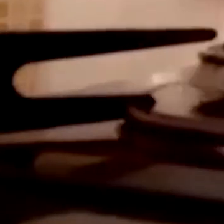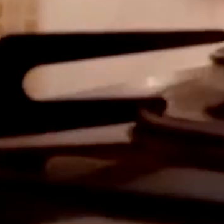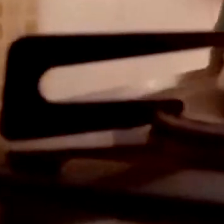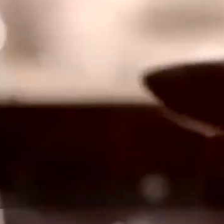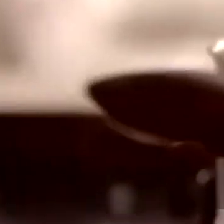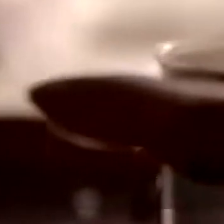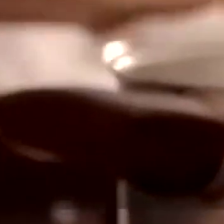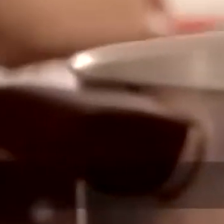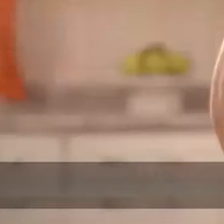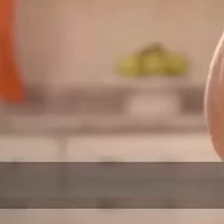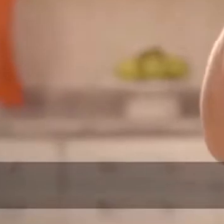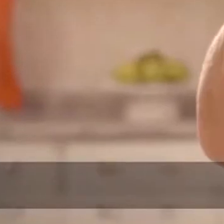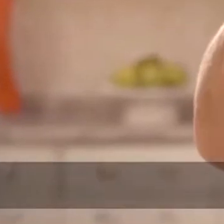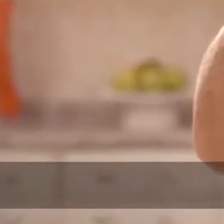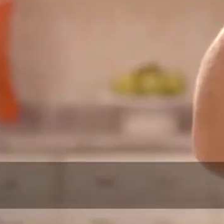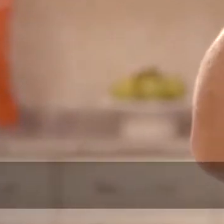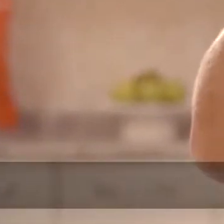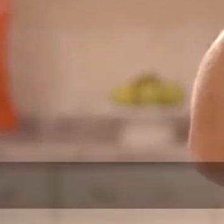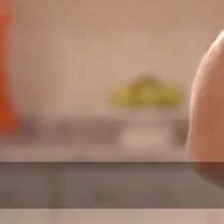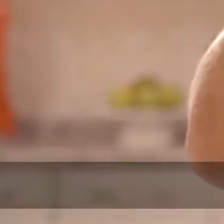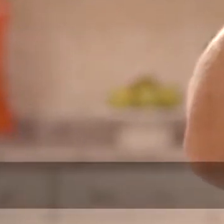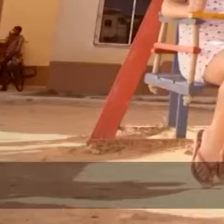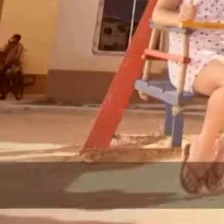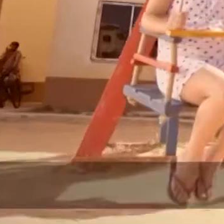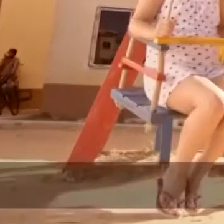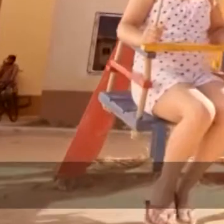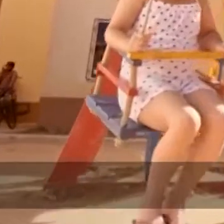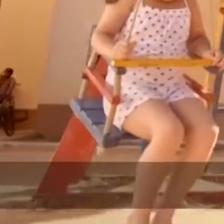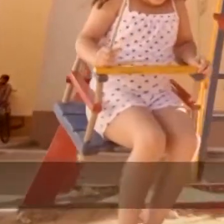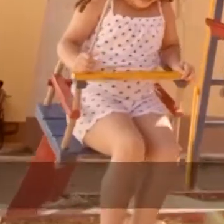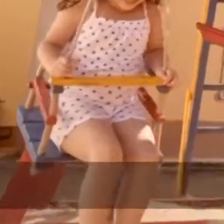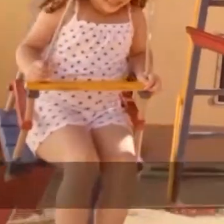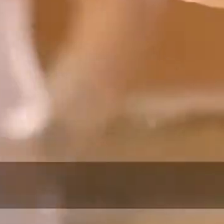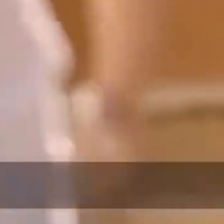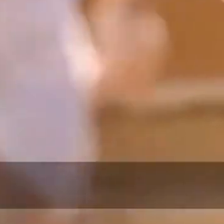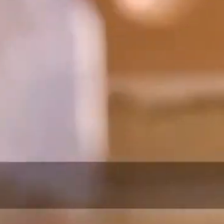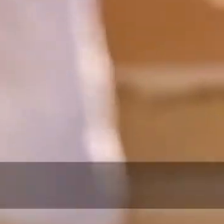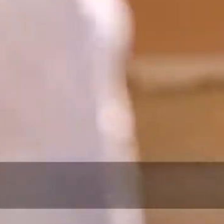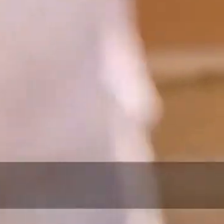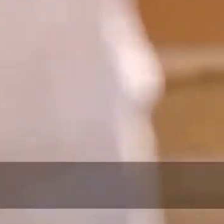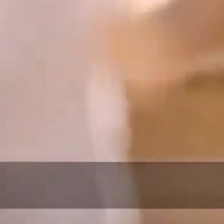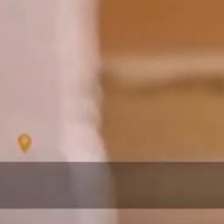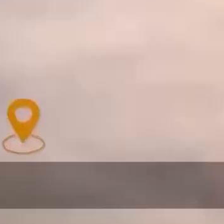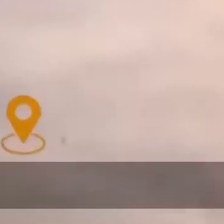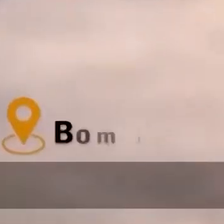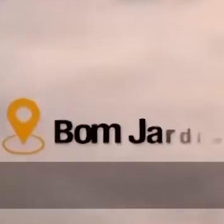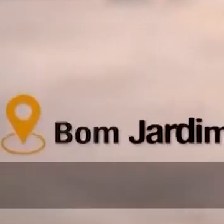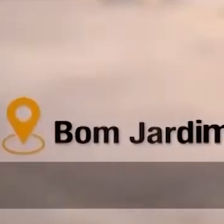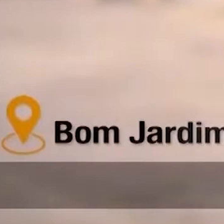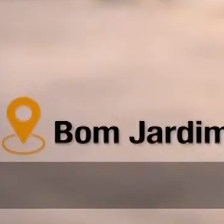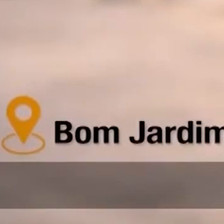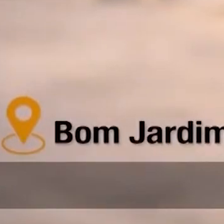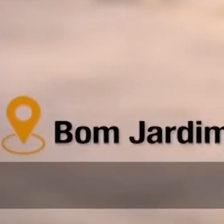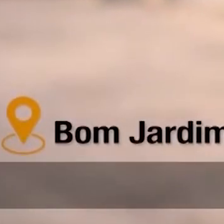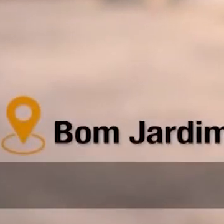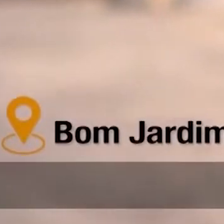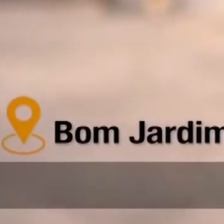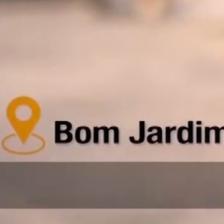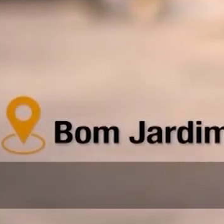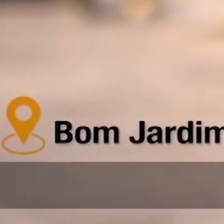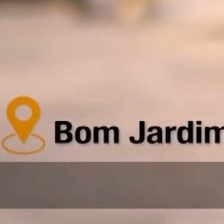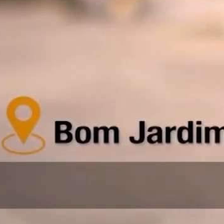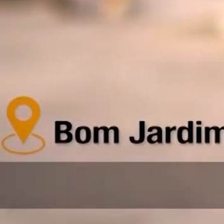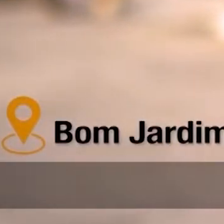famílias beneficiadas com o papel da casa. E moradias novinhas em apenas 6 anos. Agradeço a Deus, em